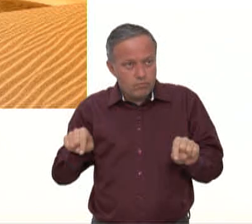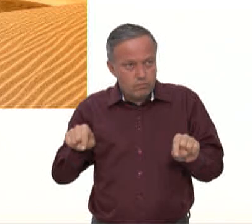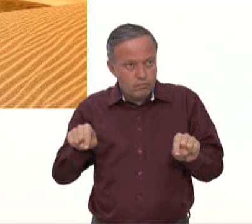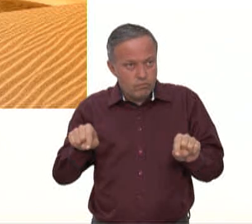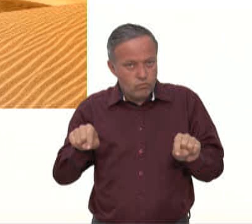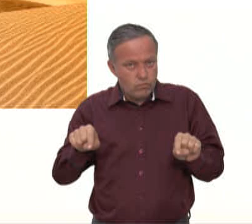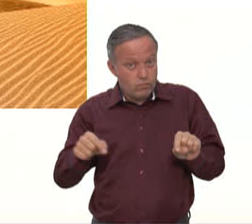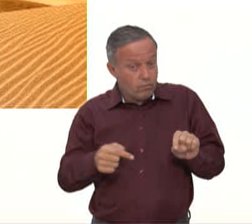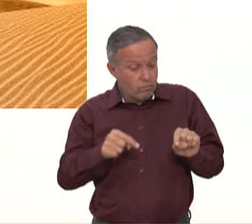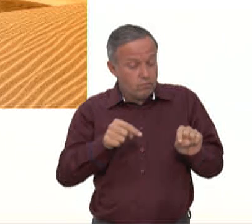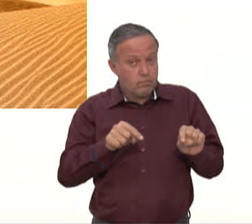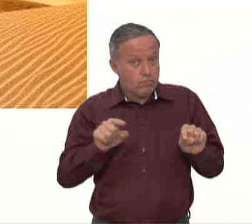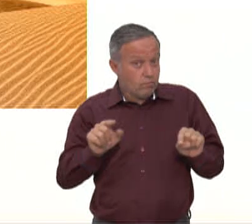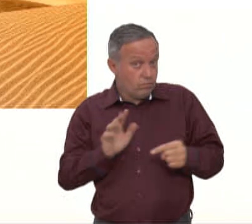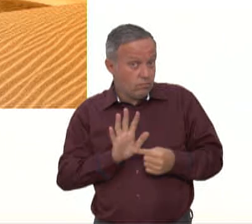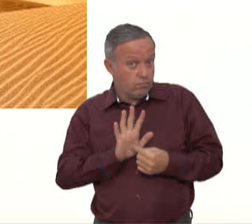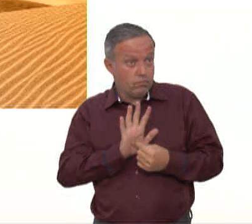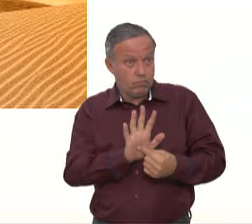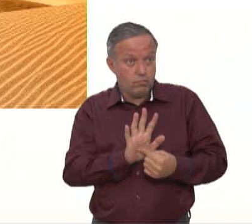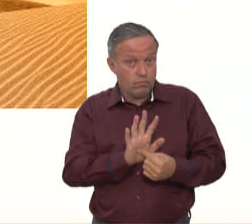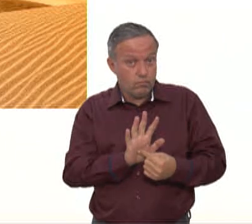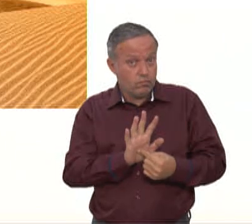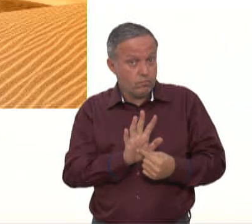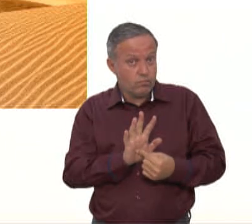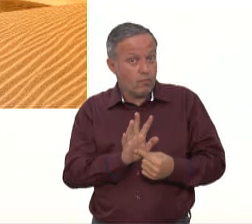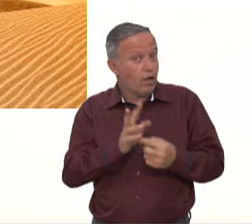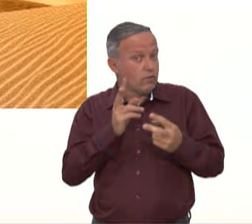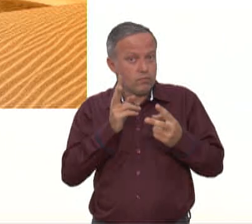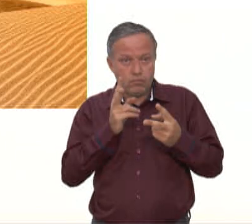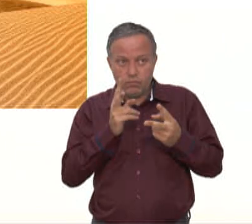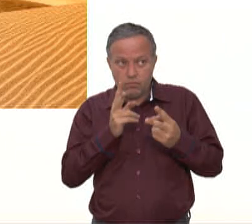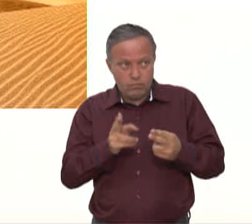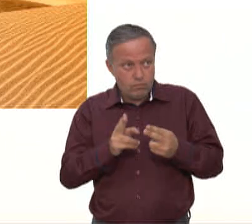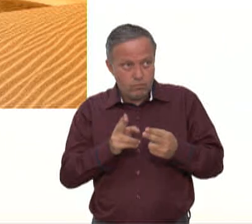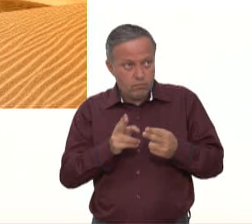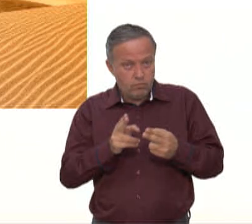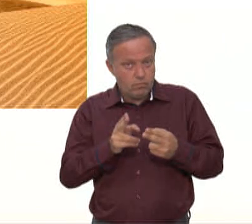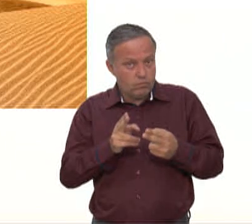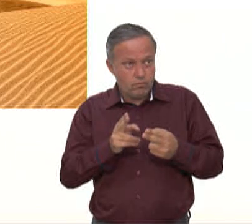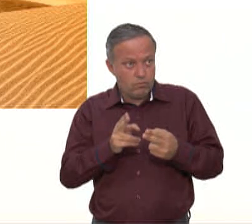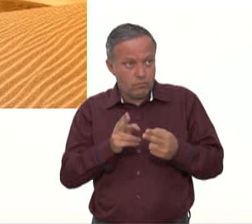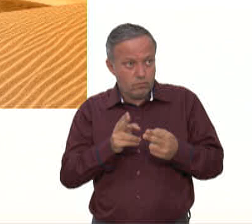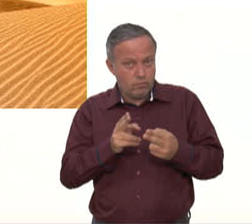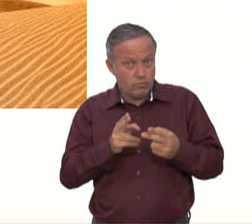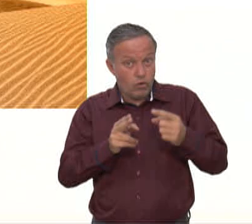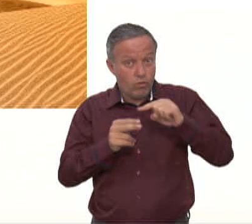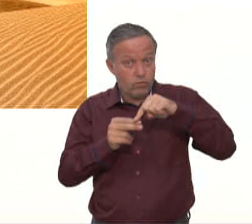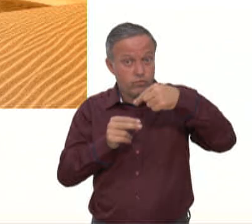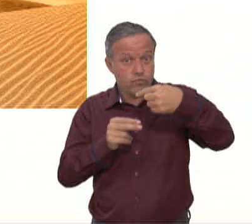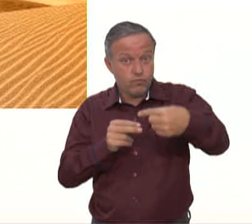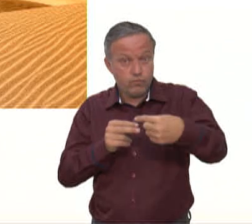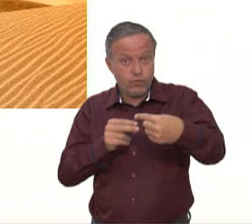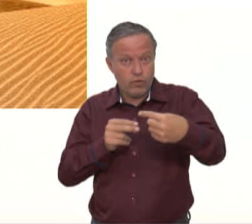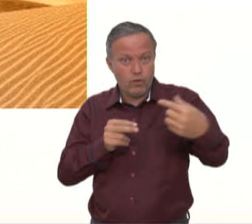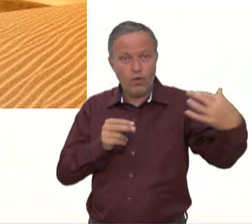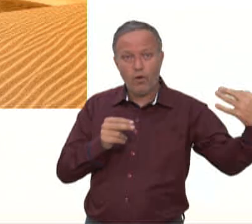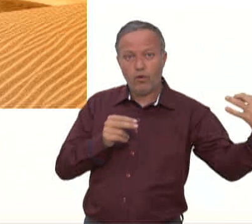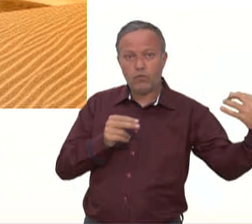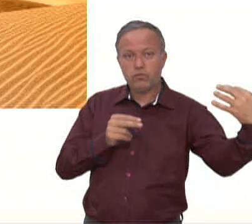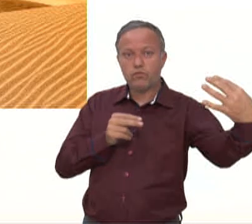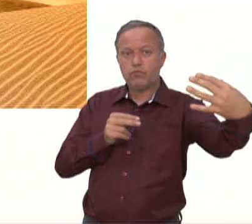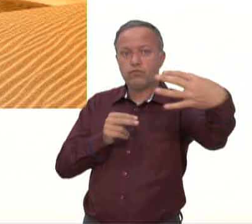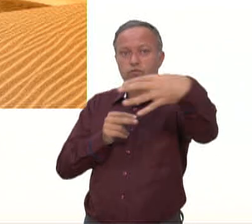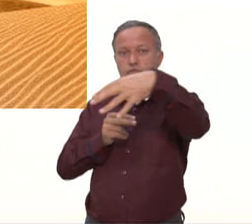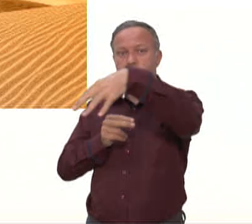expostos, basicamente, ali à mesma caracterização, que é o fator de uma fonte externa de calor, mas cada um